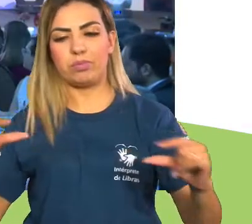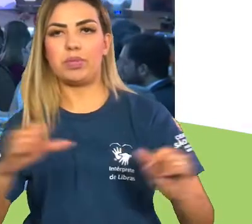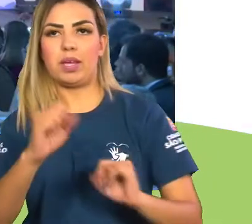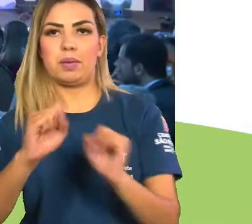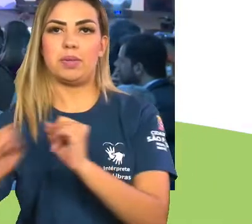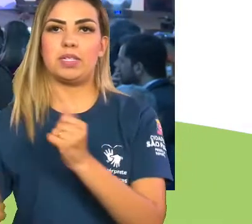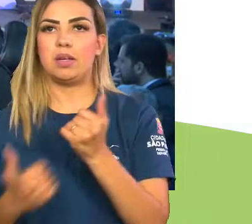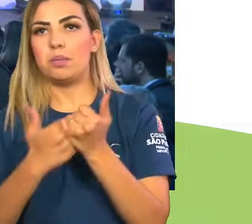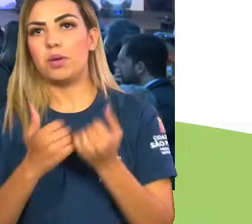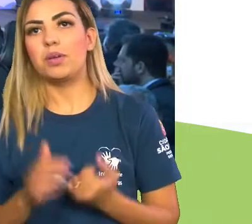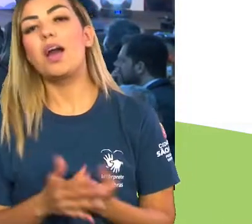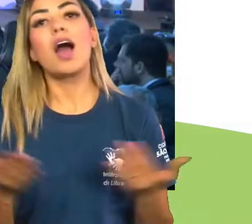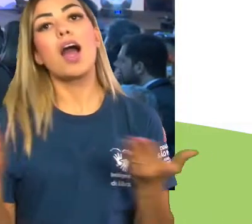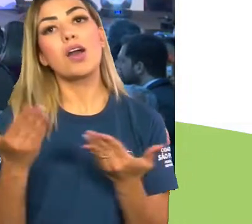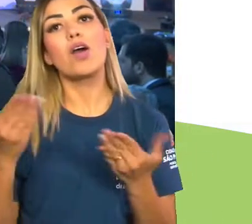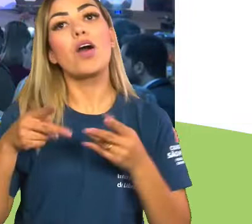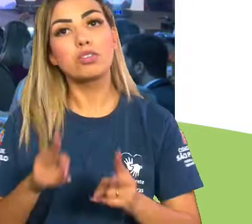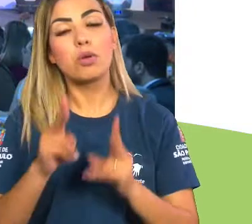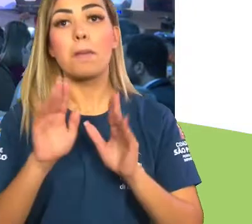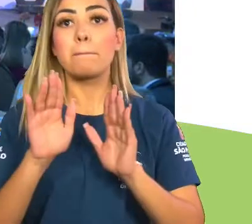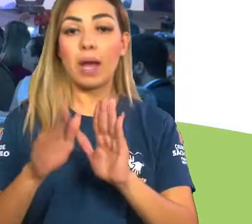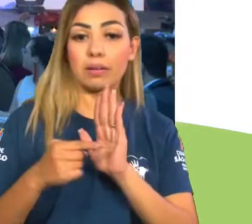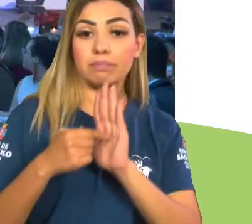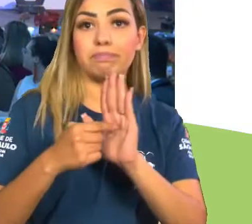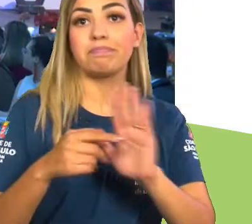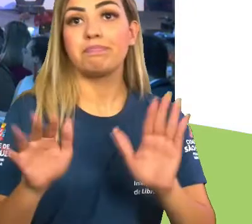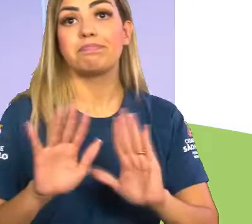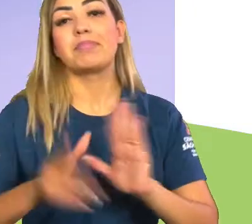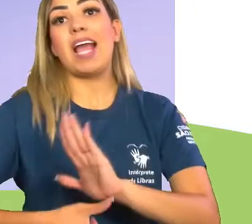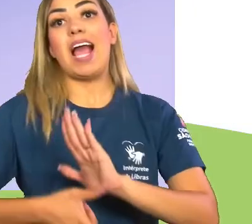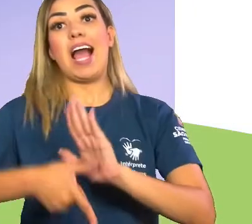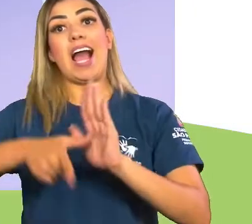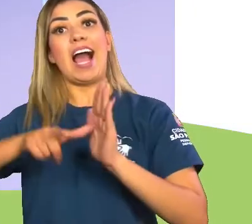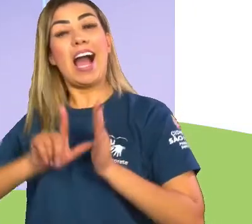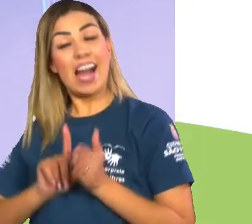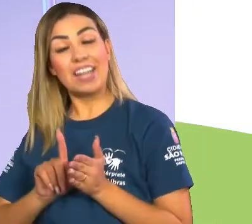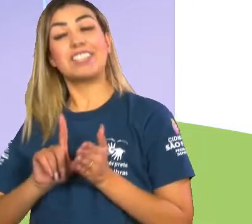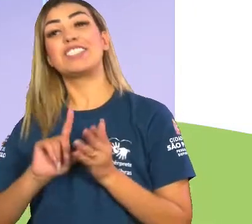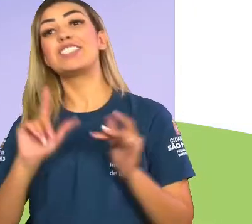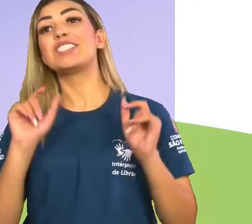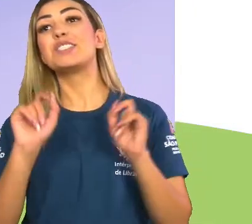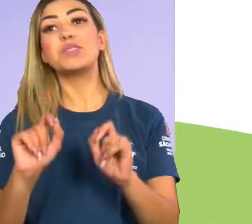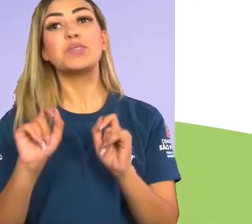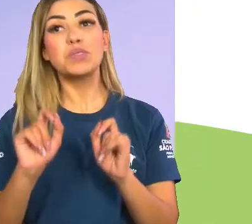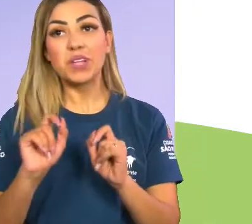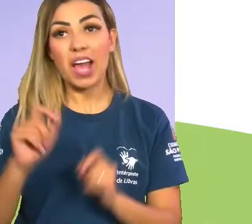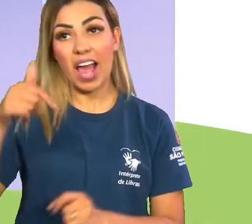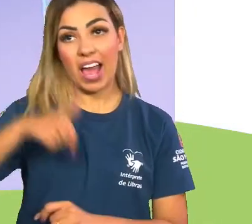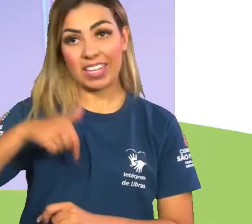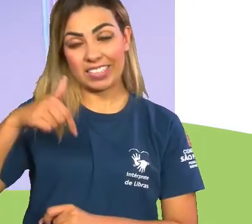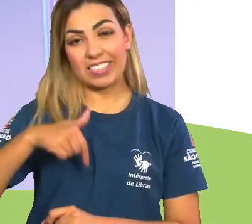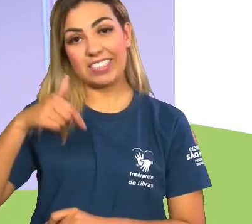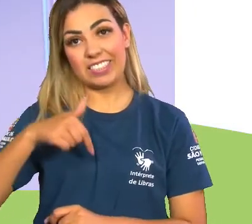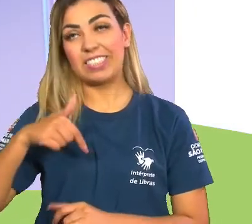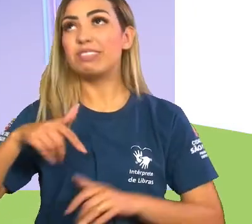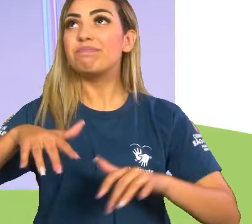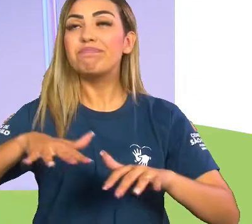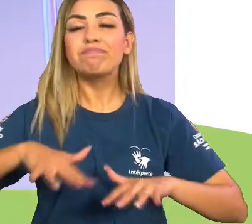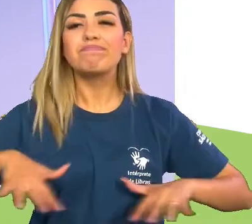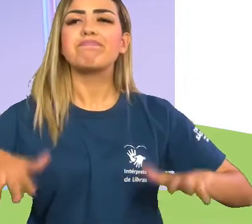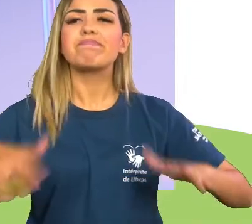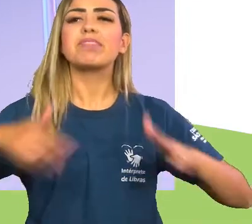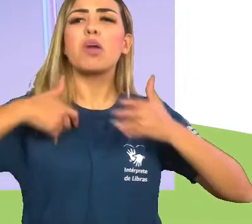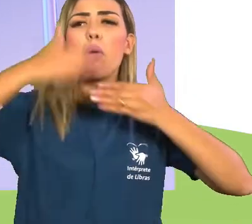Bom, agora sim a gente pode continuar, mas antes de apresentar a nossa primeira atração em nome da Casa Hunter, eu agradeço a cada